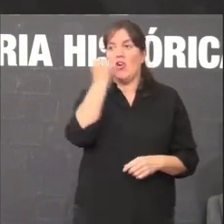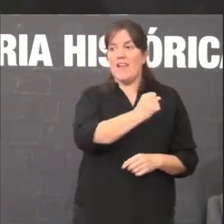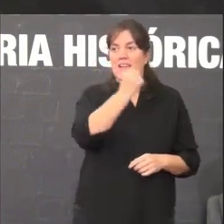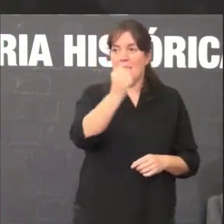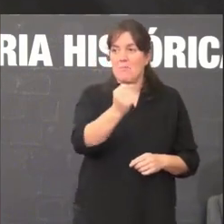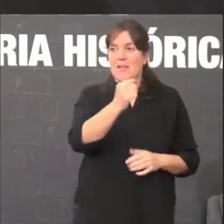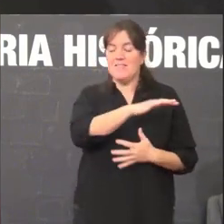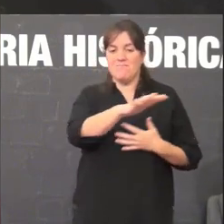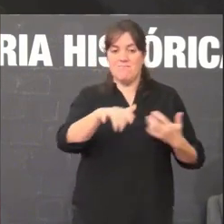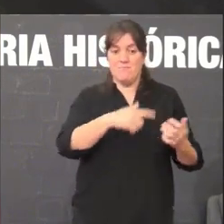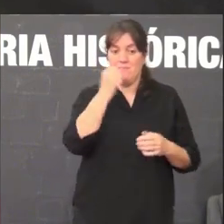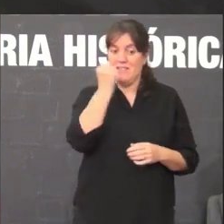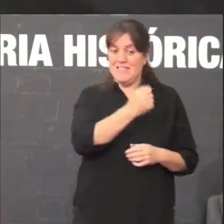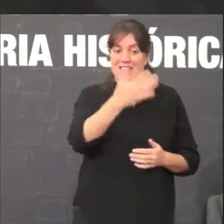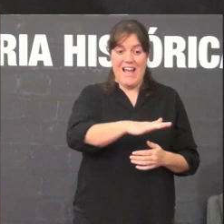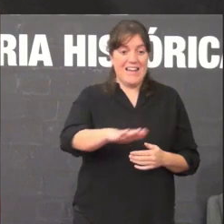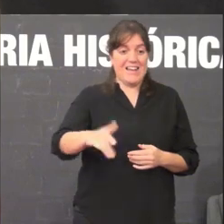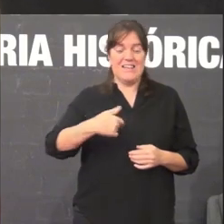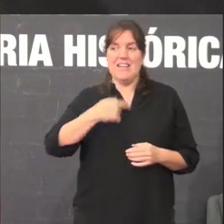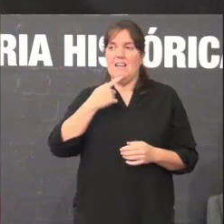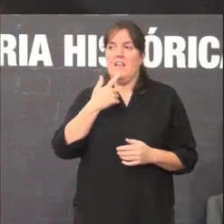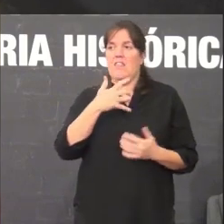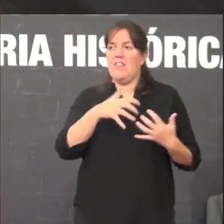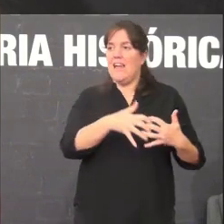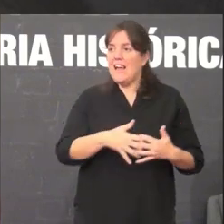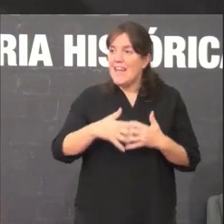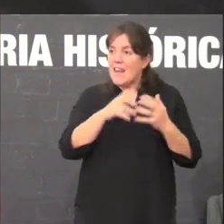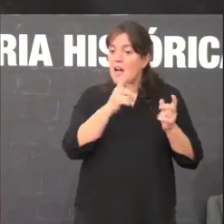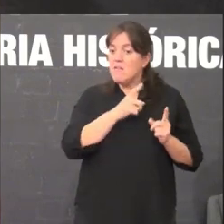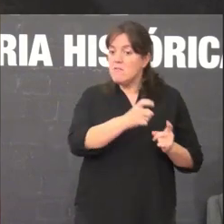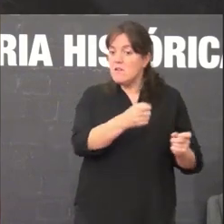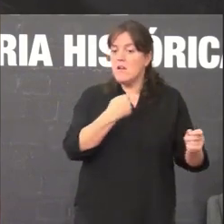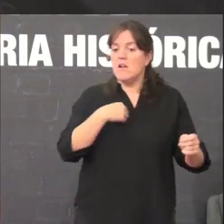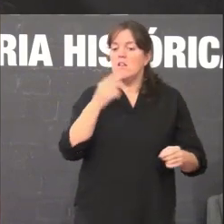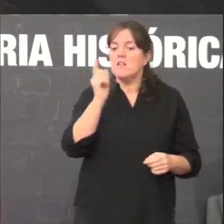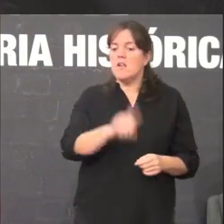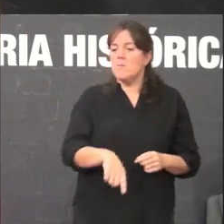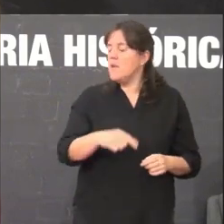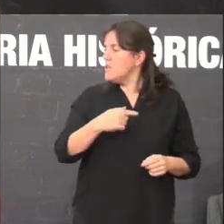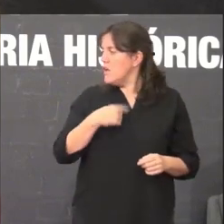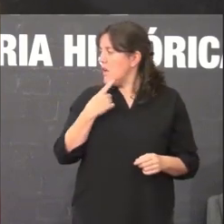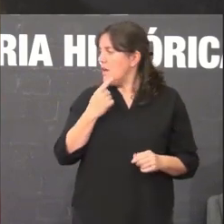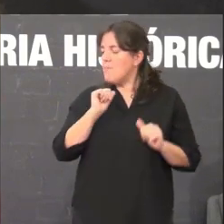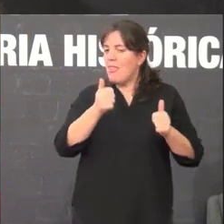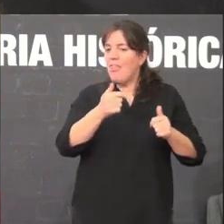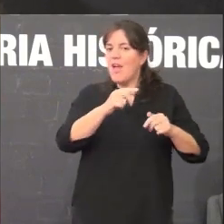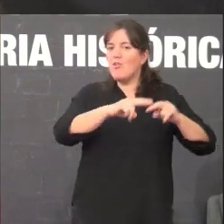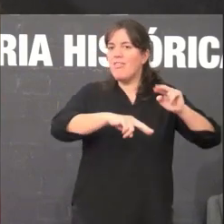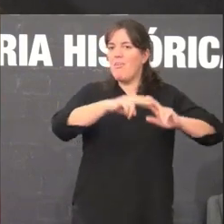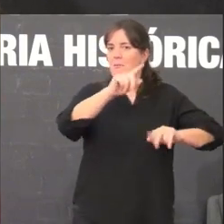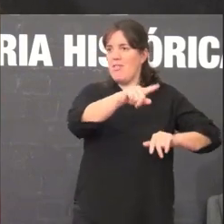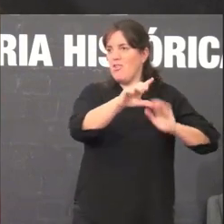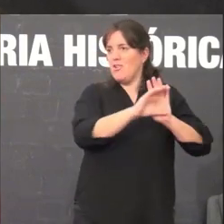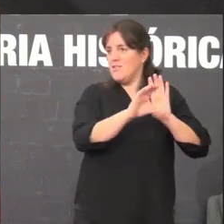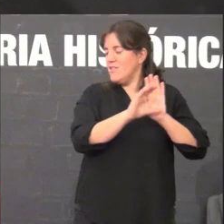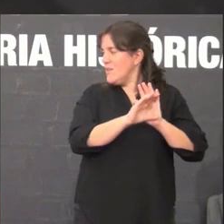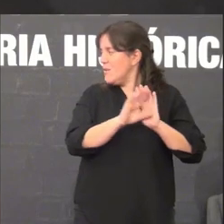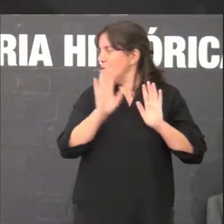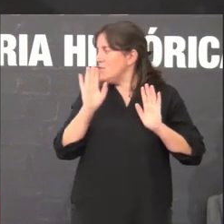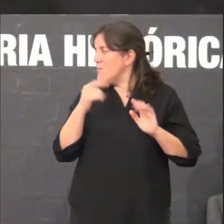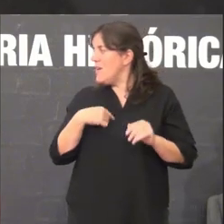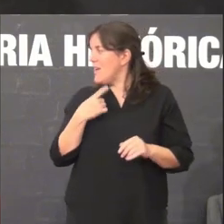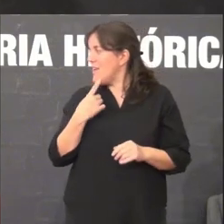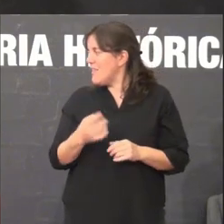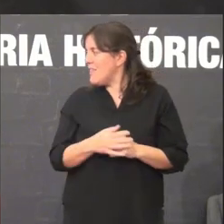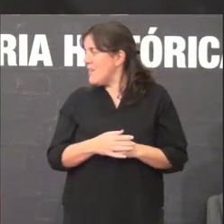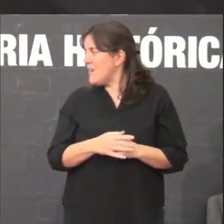guerra perpetrados pelas tropas portuguesas e sobre o qual caiu um manto de silêncio. Até que não nos podemos esquecer, quem fez